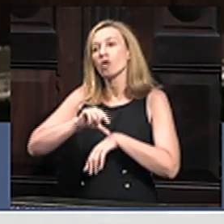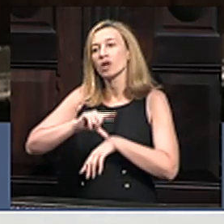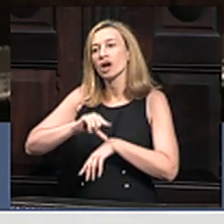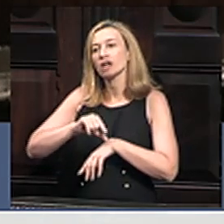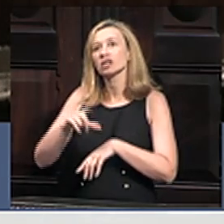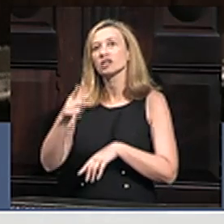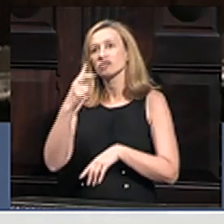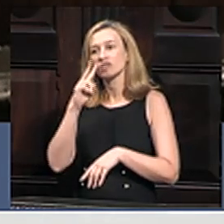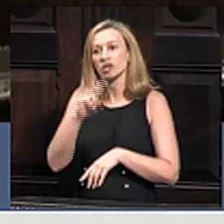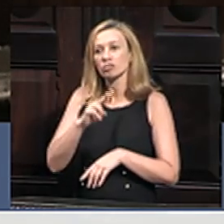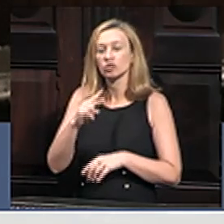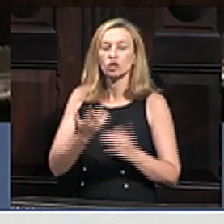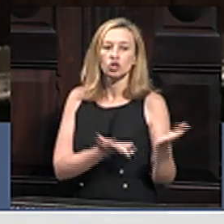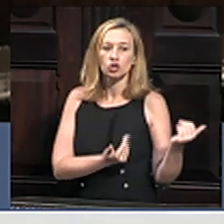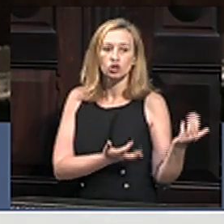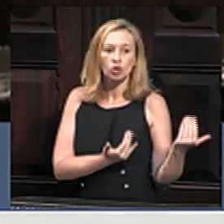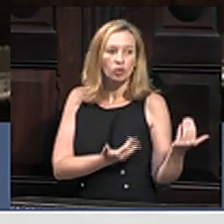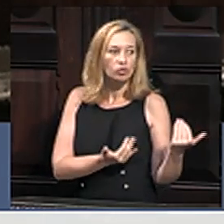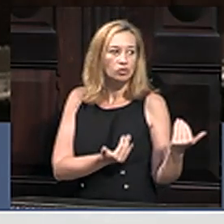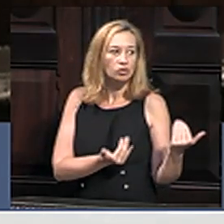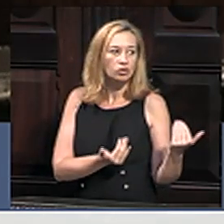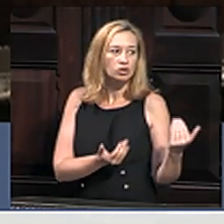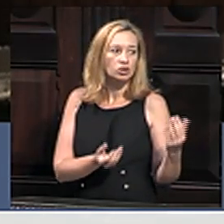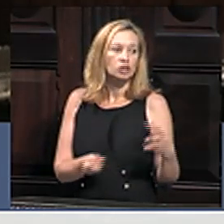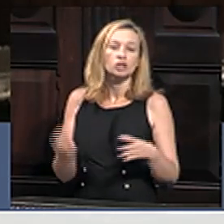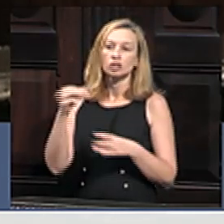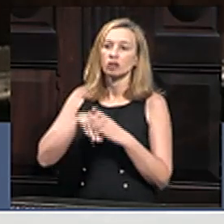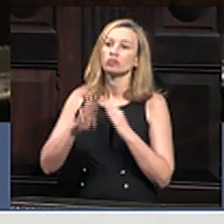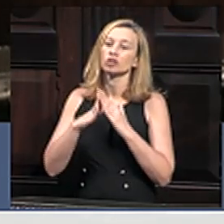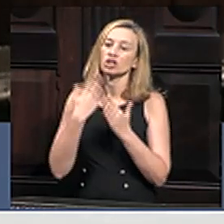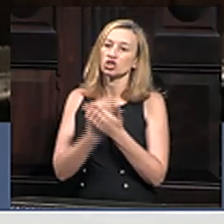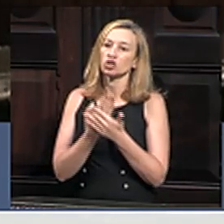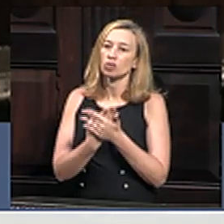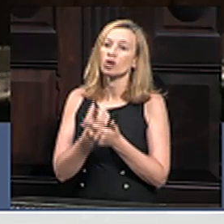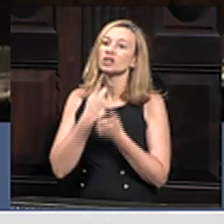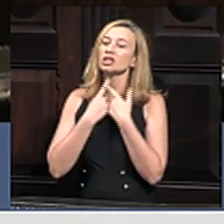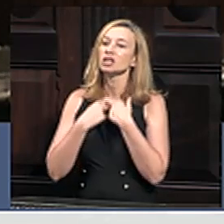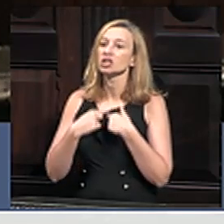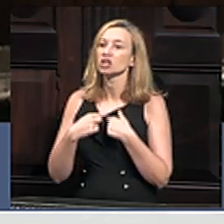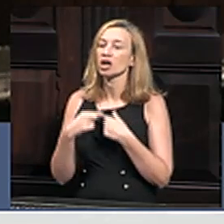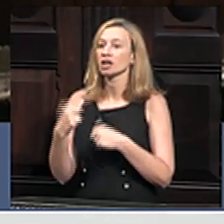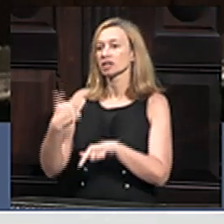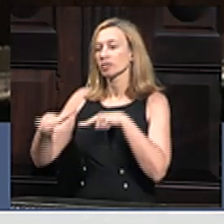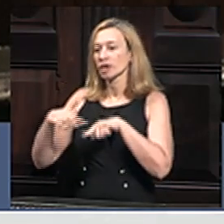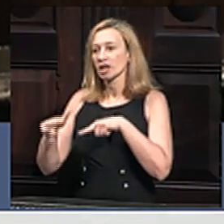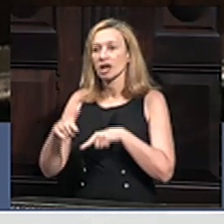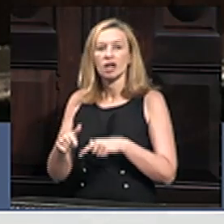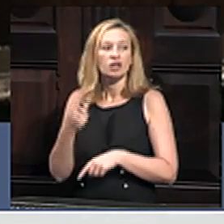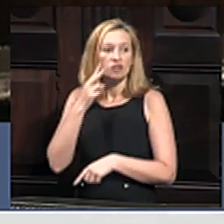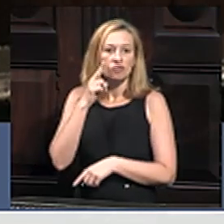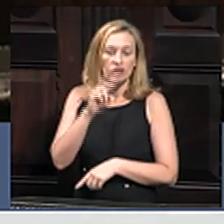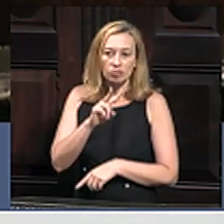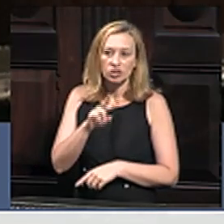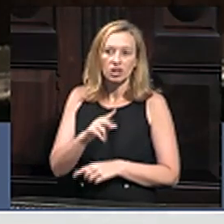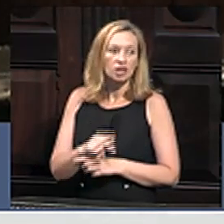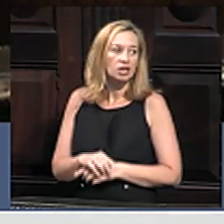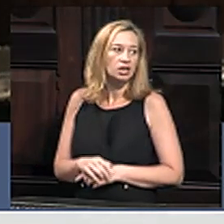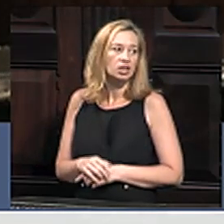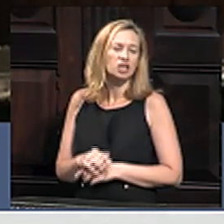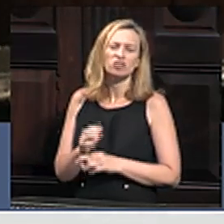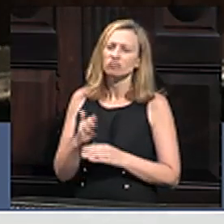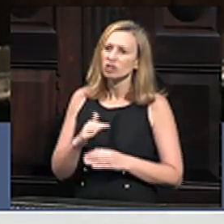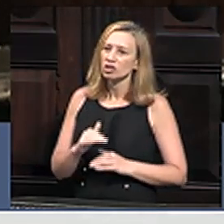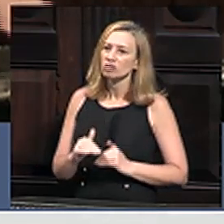esses jovens condições de almejar o mercado de trabalho. Nós estamos vendo aí a retomada, mesmo